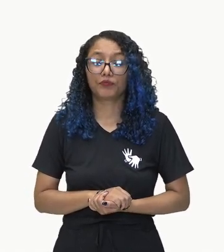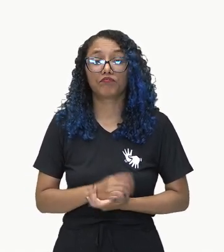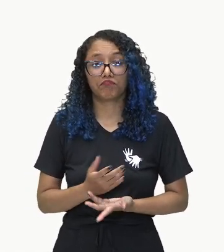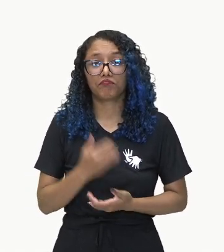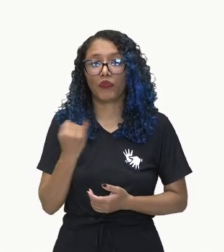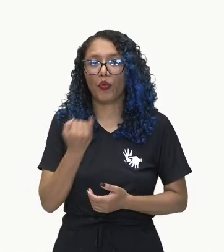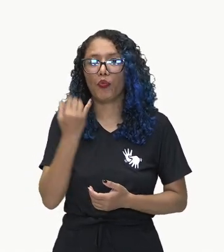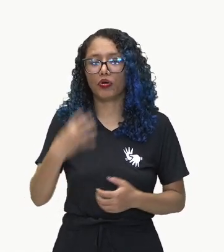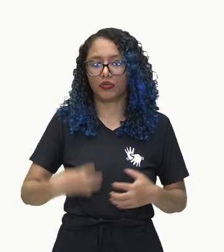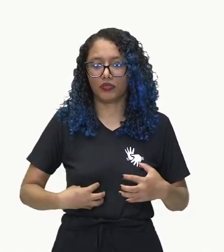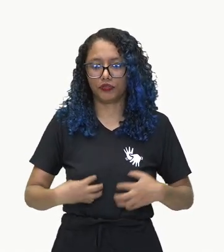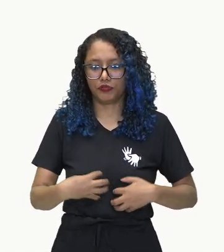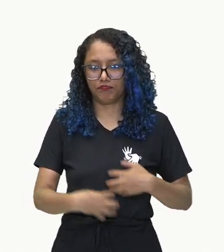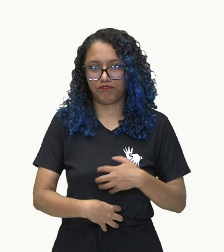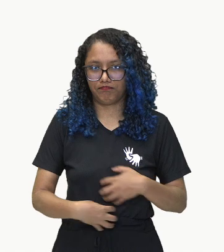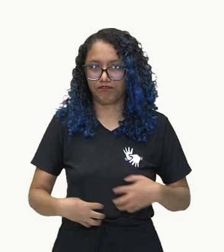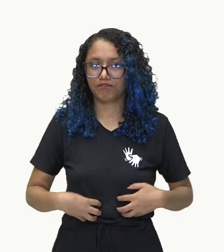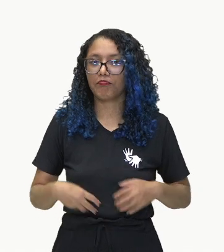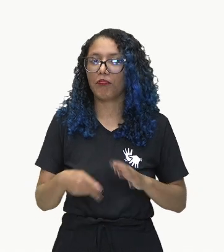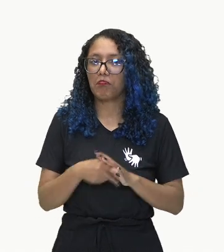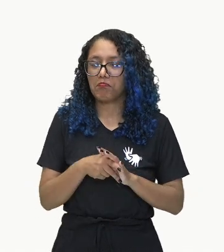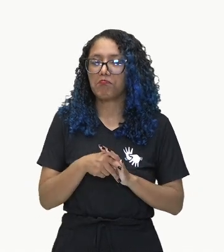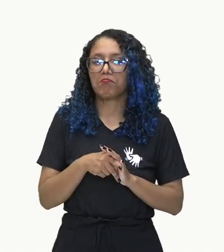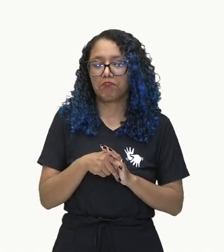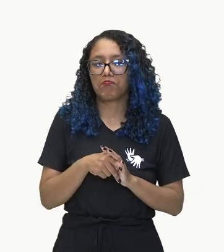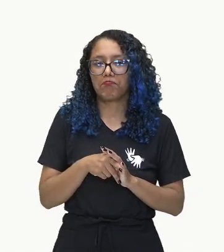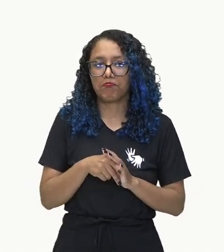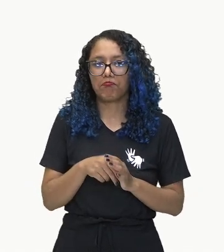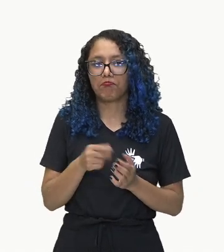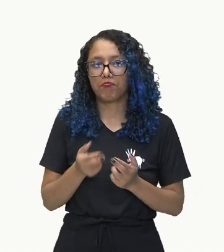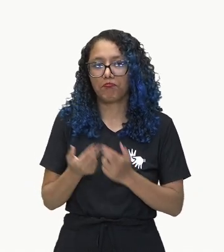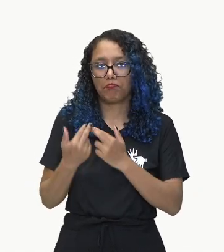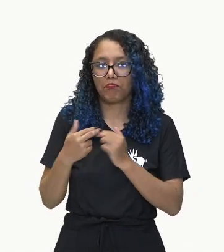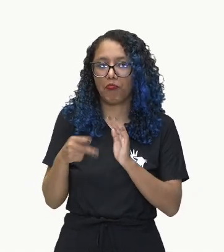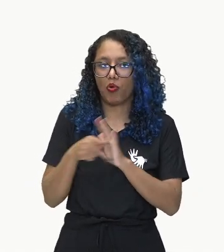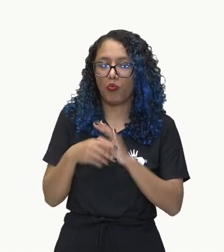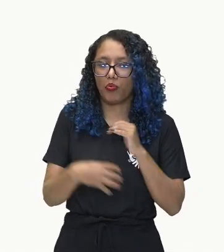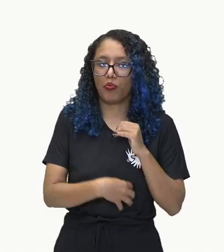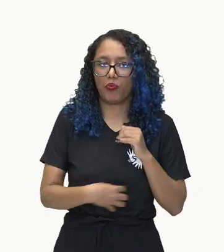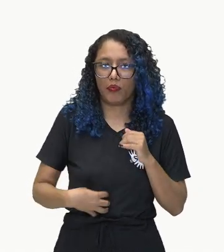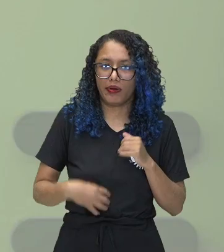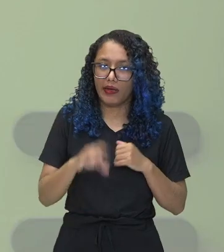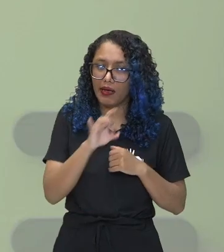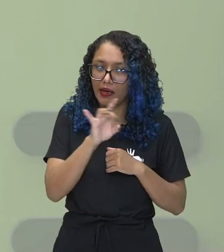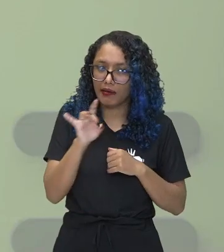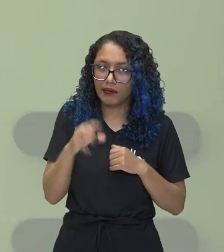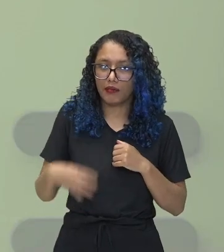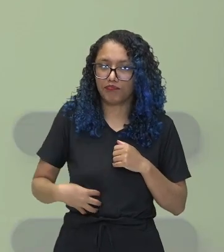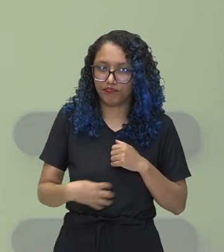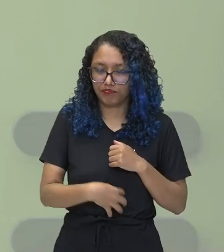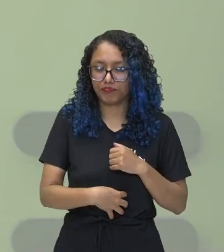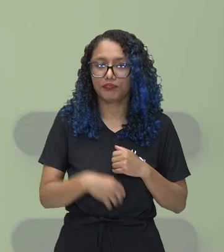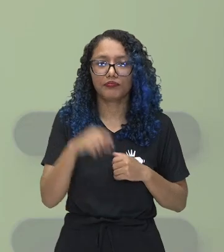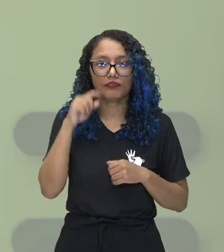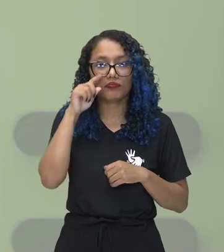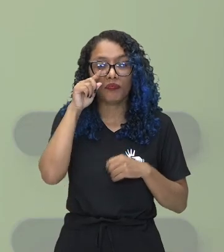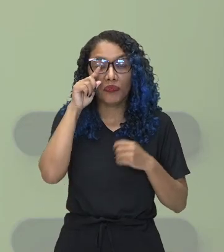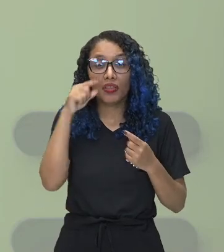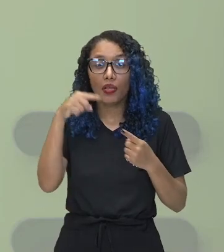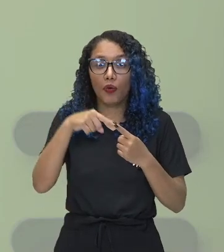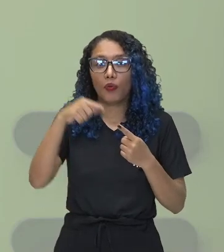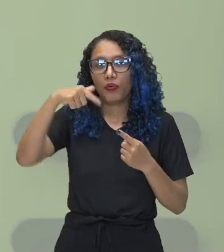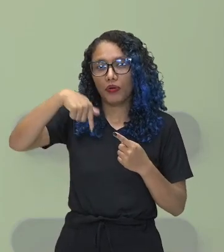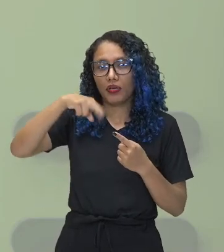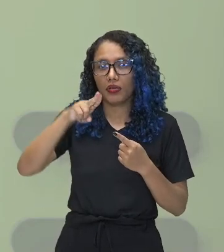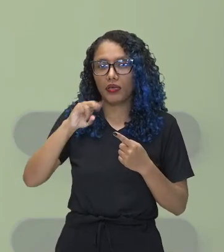o processo da digestão. Então, só para fazer um adendo aí para vocês, quimo é